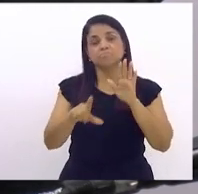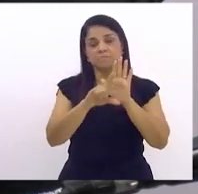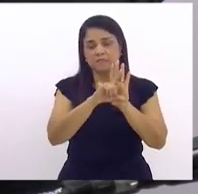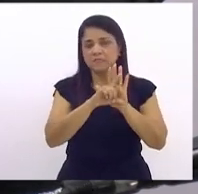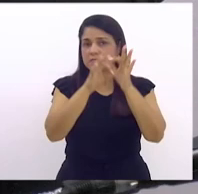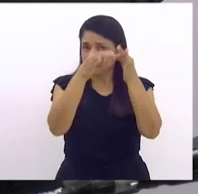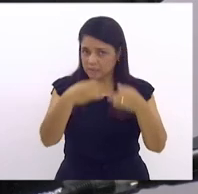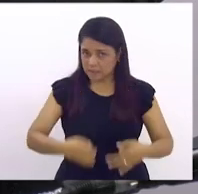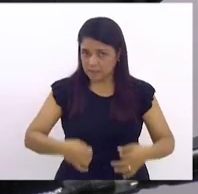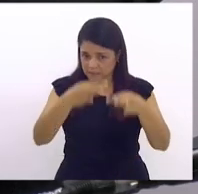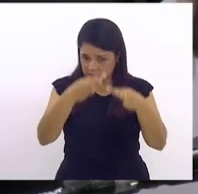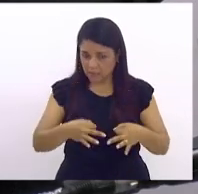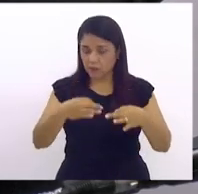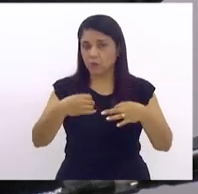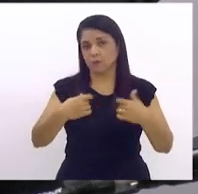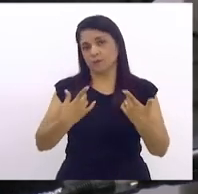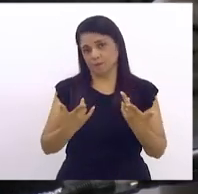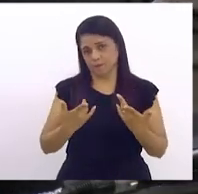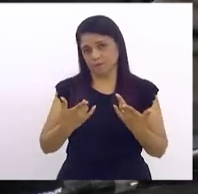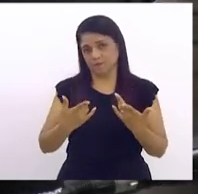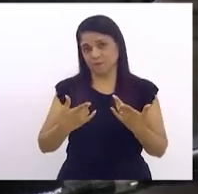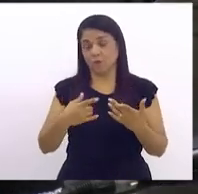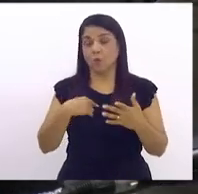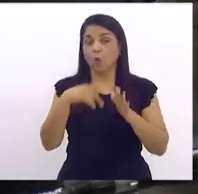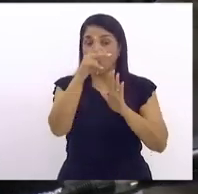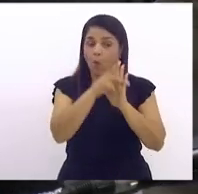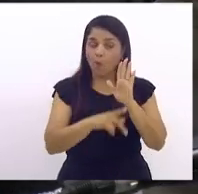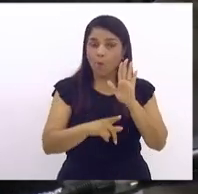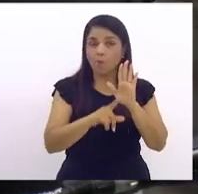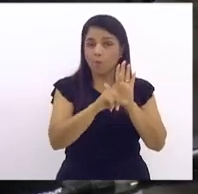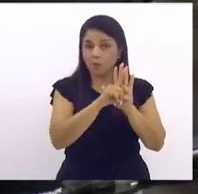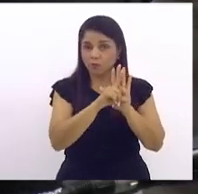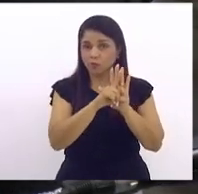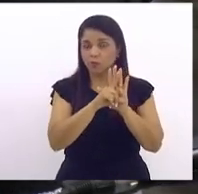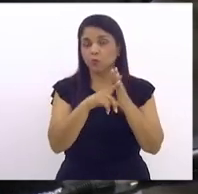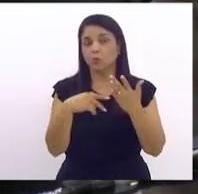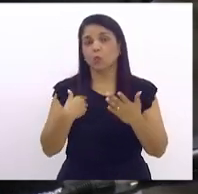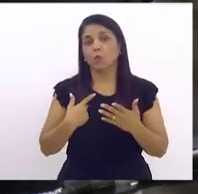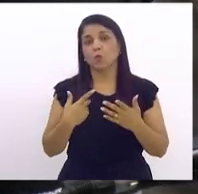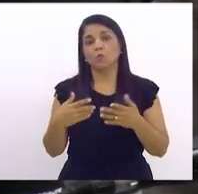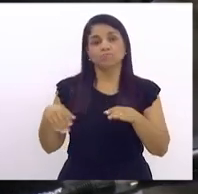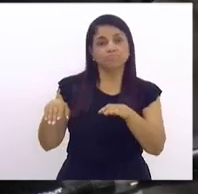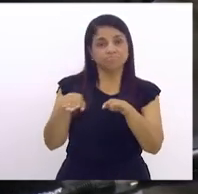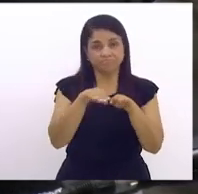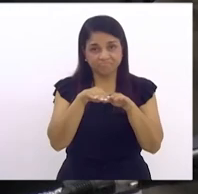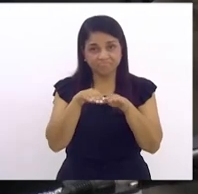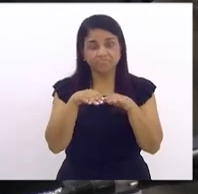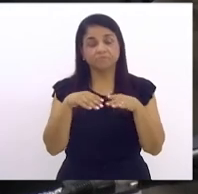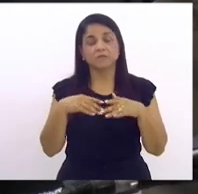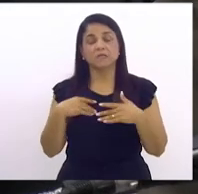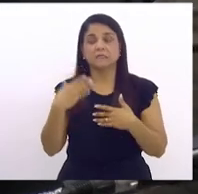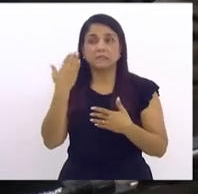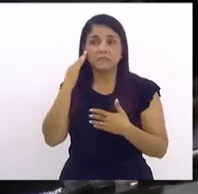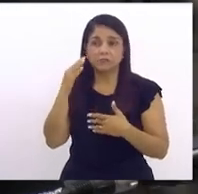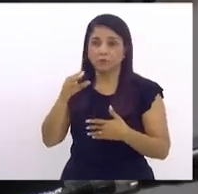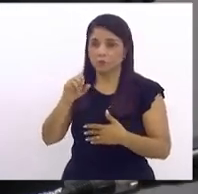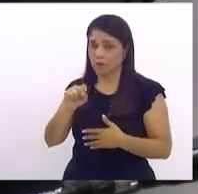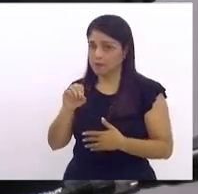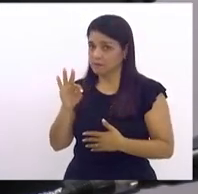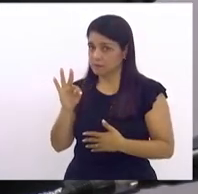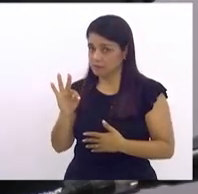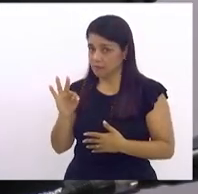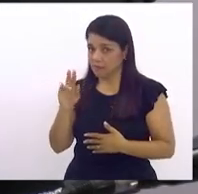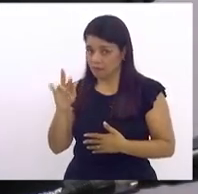Então, o fato é, ou a gente tenta um projeto ordinário comum, e aí busca esse entendimento do STF, e aí não seria o caso também